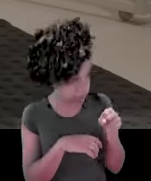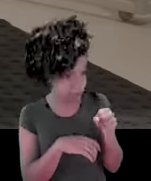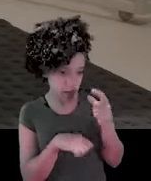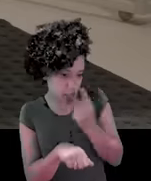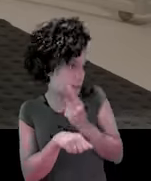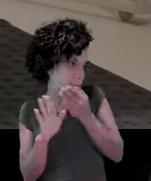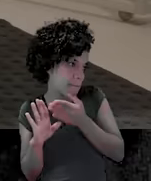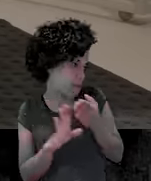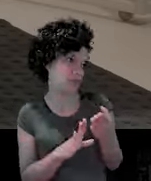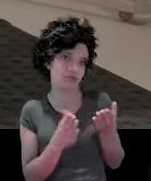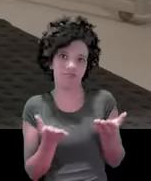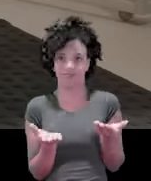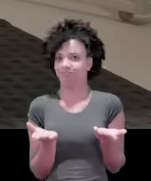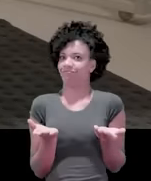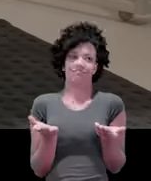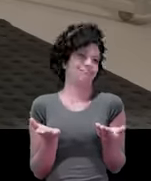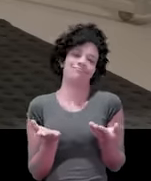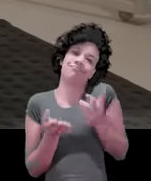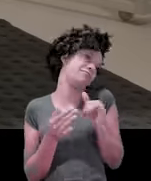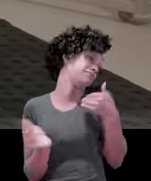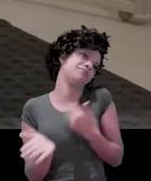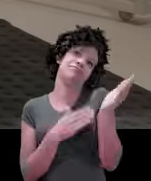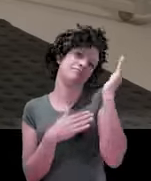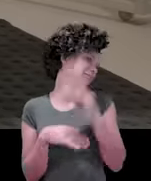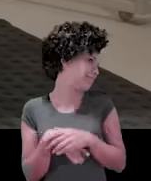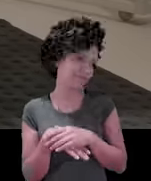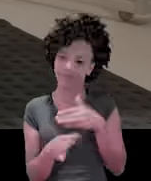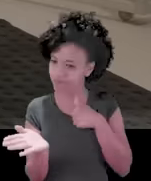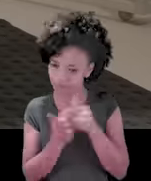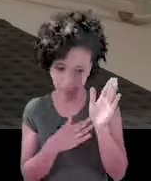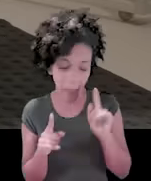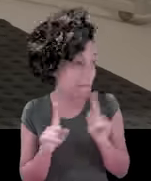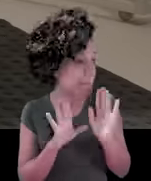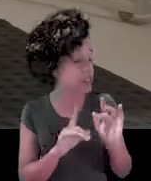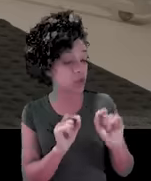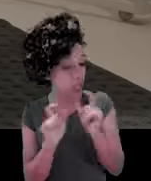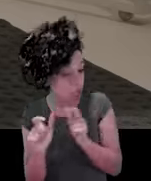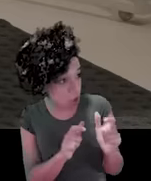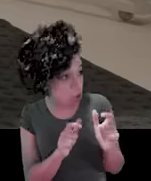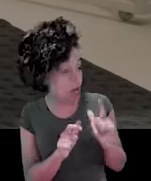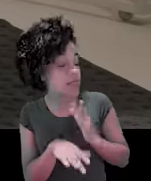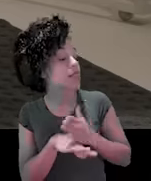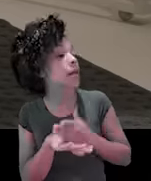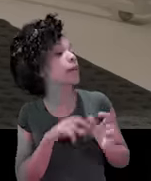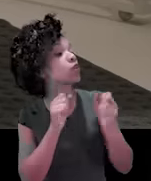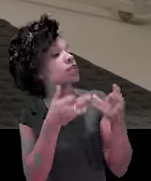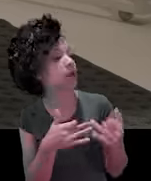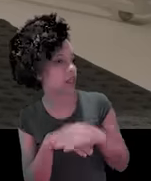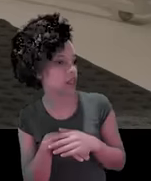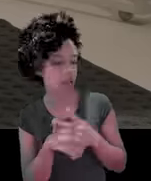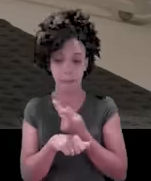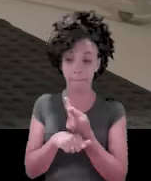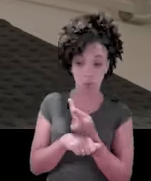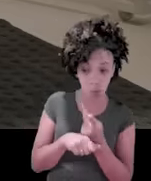naquela hora naquela hora eu acho que você mora meu irmão eu estou naquela hora do treinamento esses O que